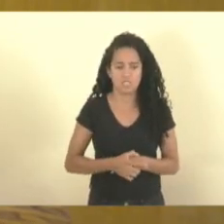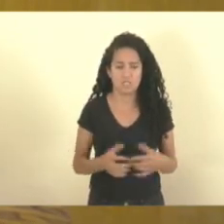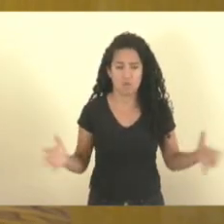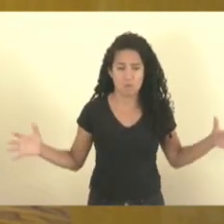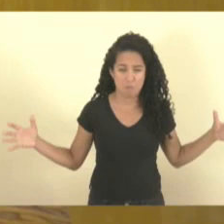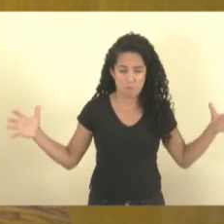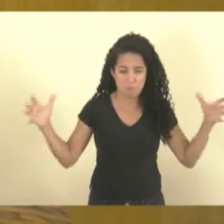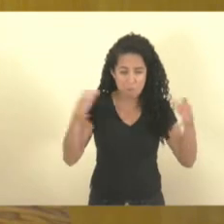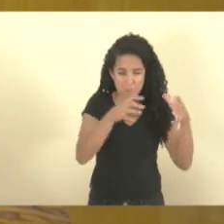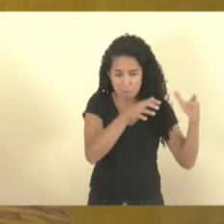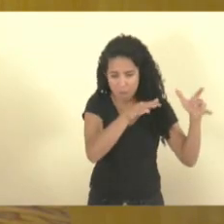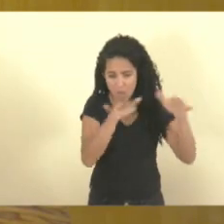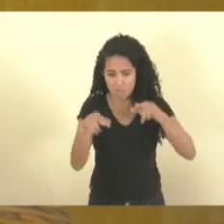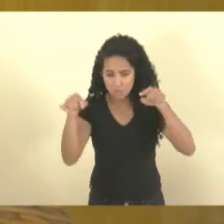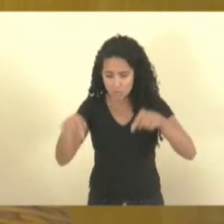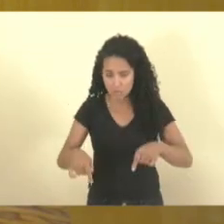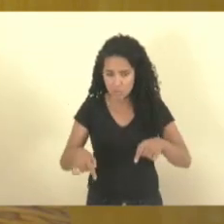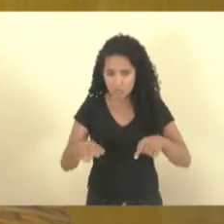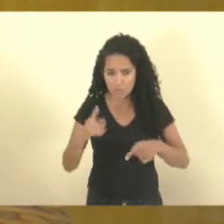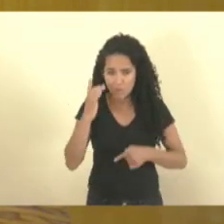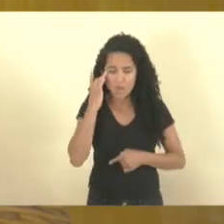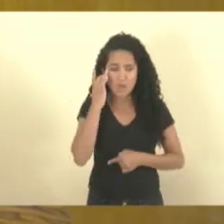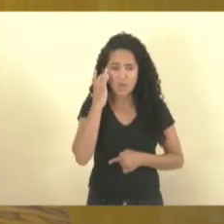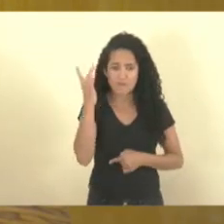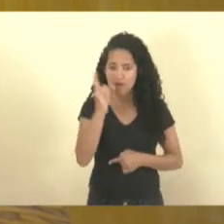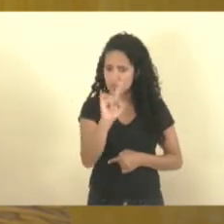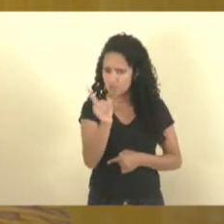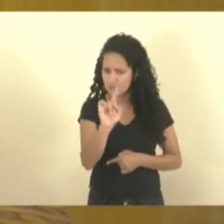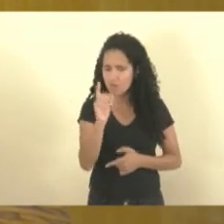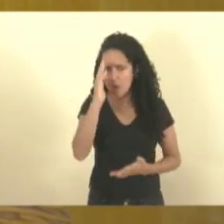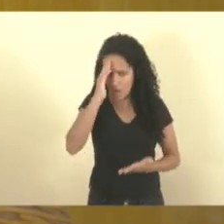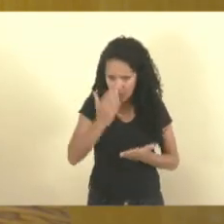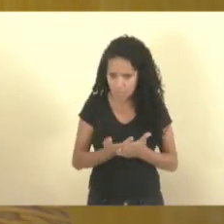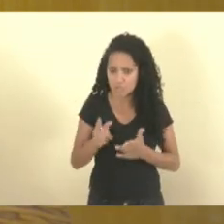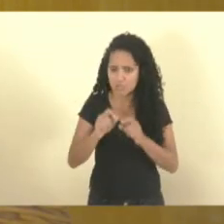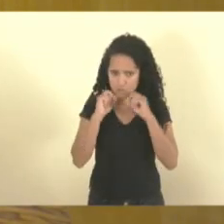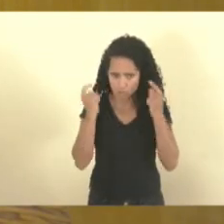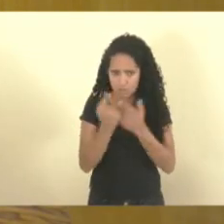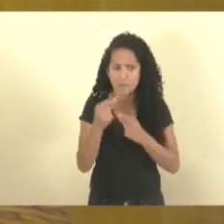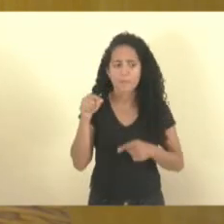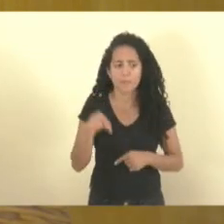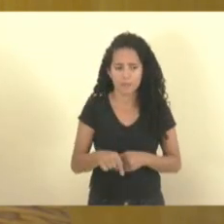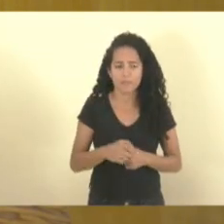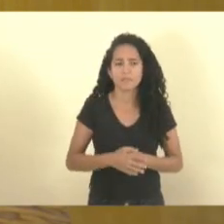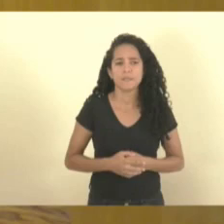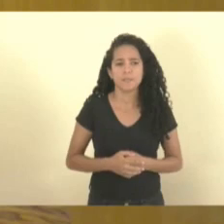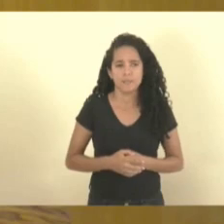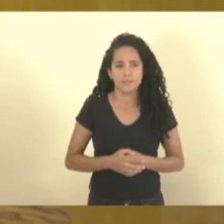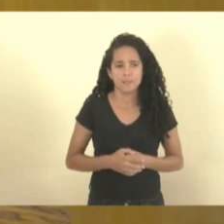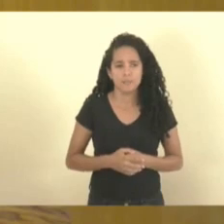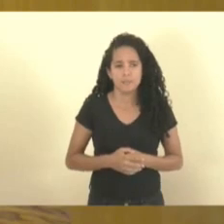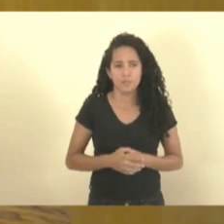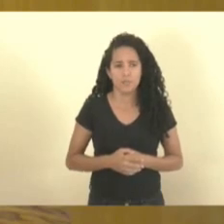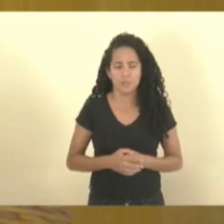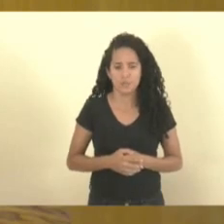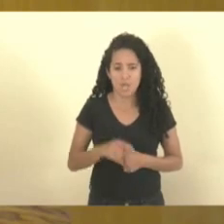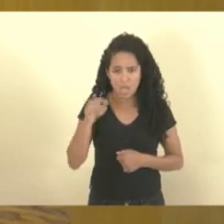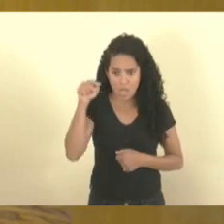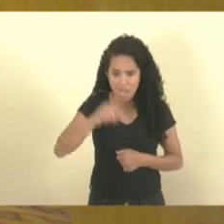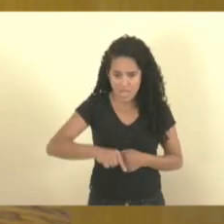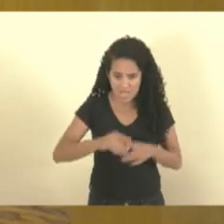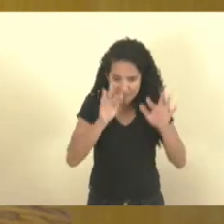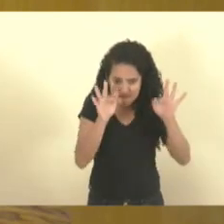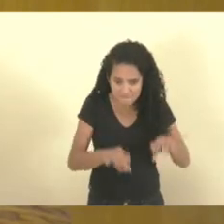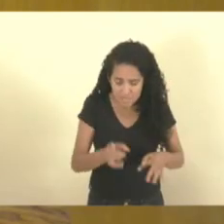aqui, porque estão acreditando na Assembleia Legislativa. E aqui foi o início, e não vai ser o fim, não. Vai ser o